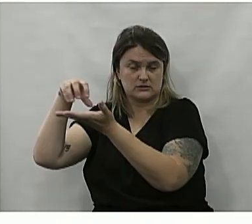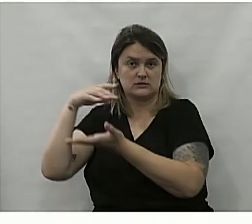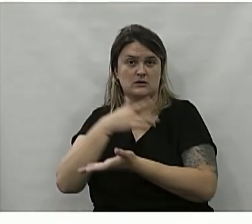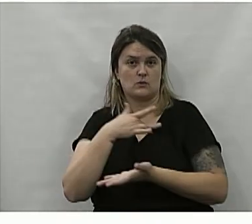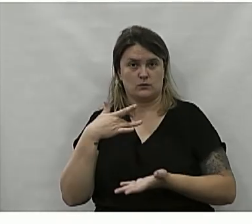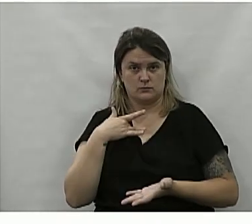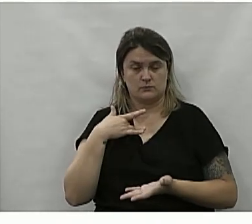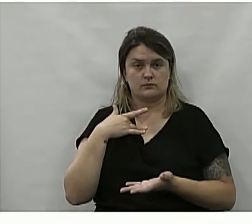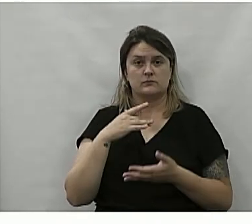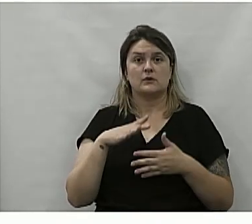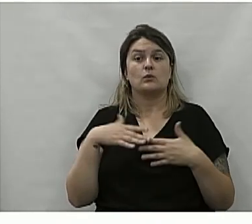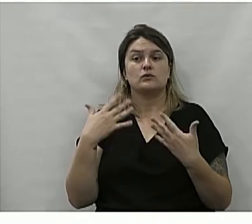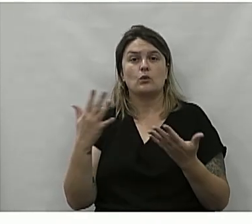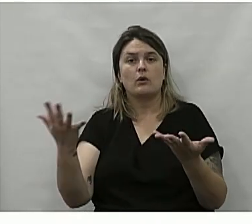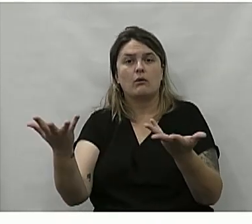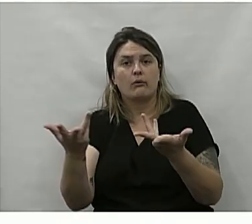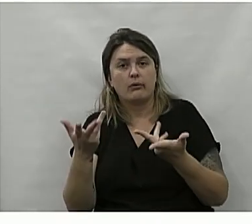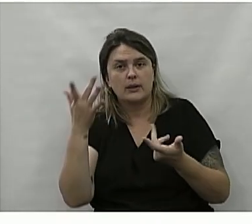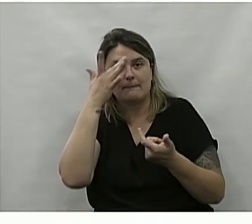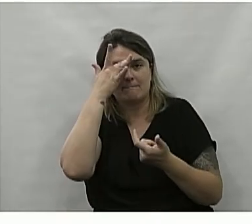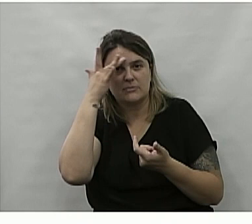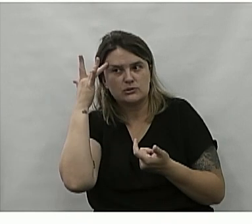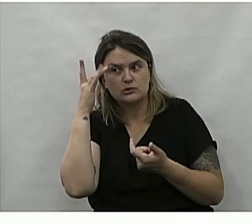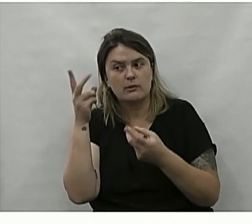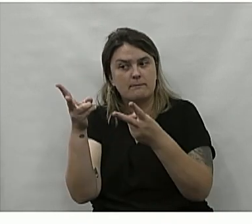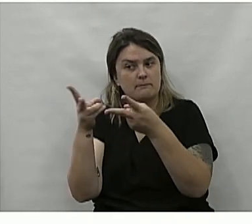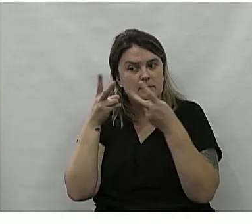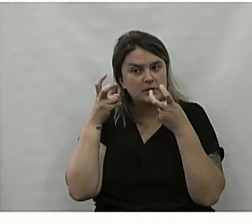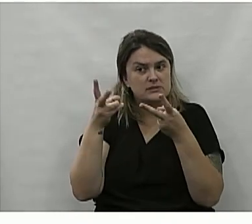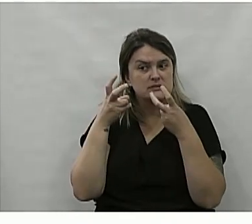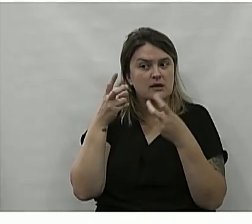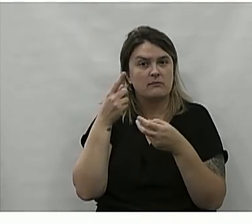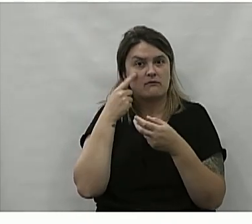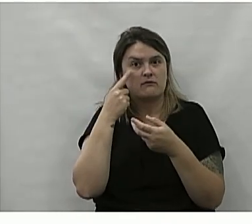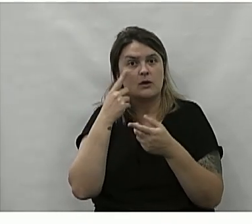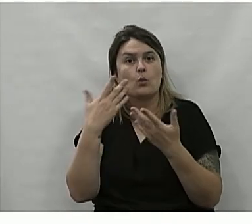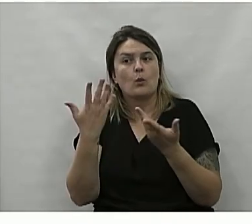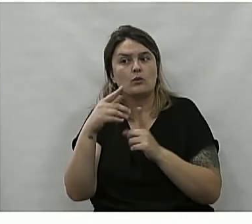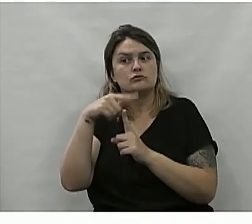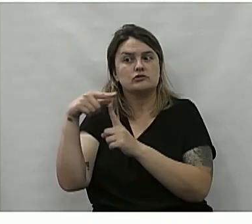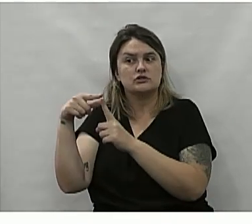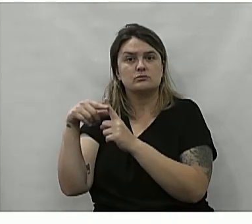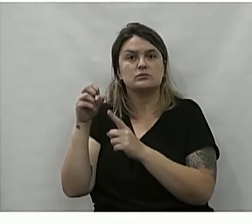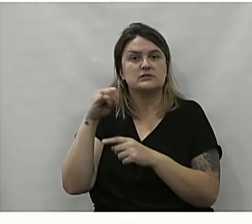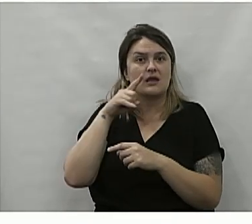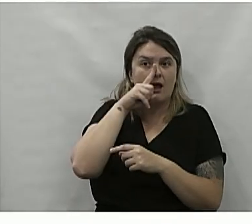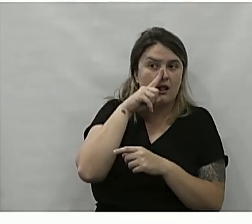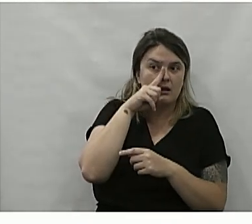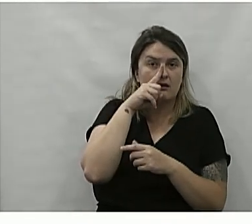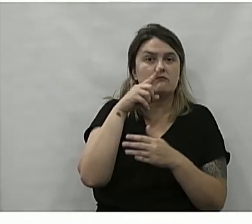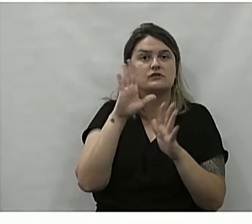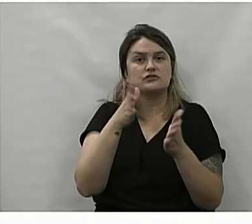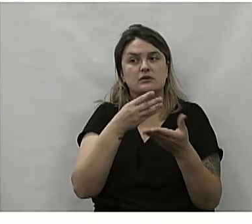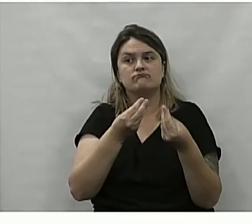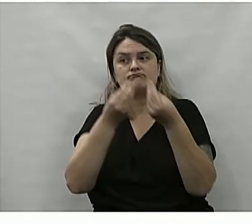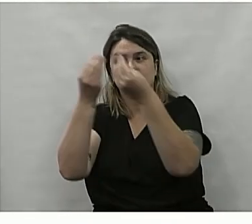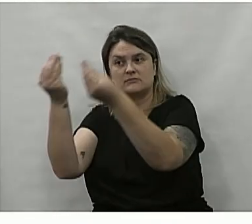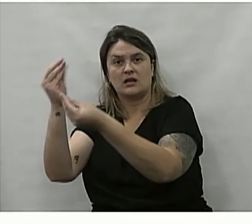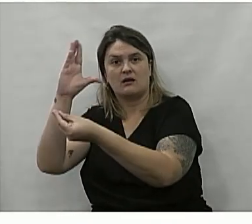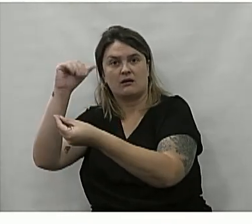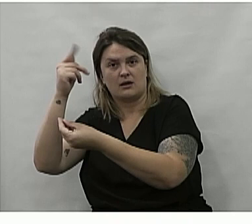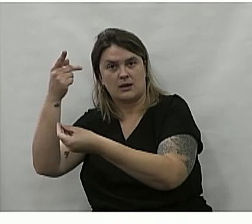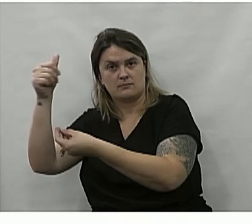unidades Quando acolhem O paciente Estratificam Esse paciente Dependendo da sua Estratificação É encaminhado